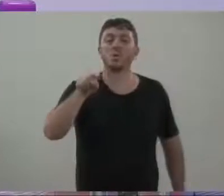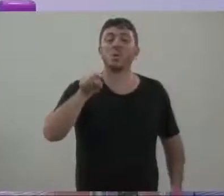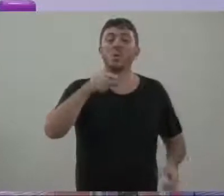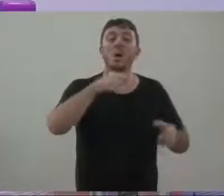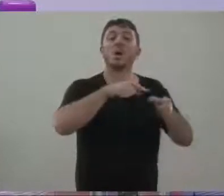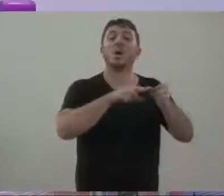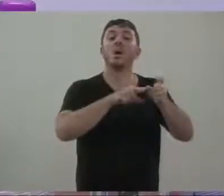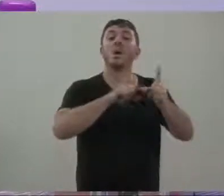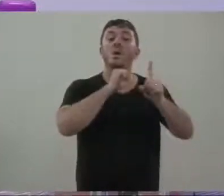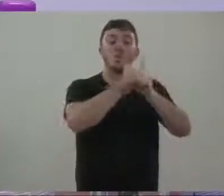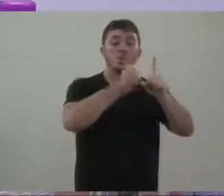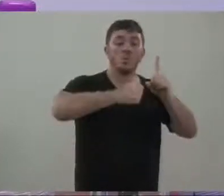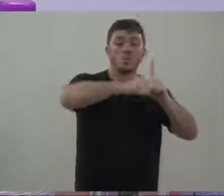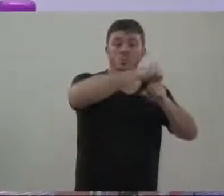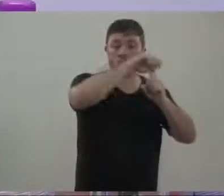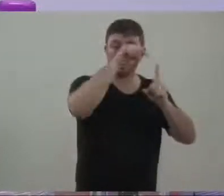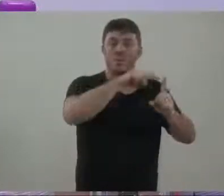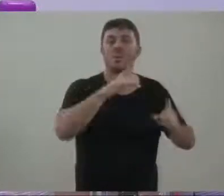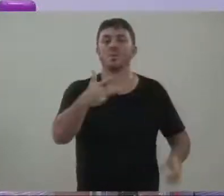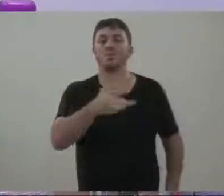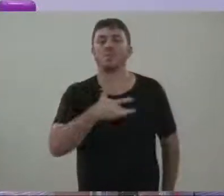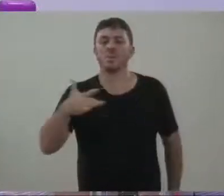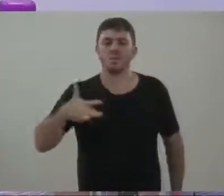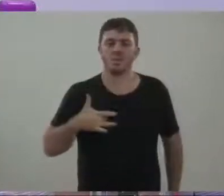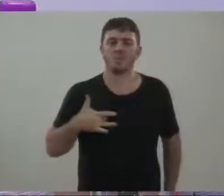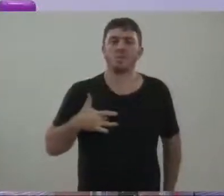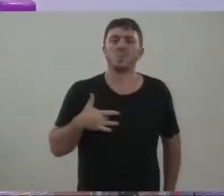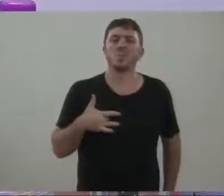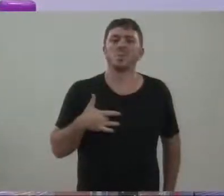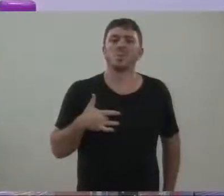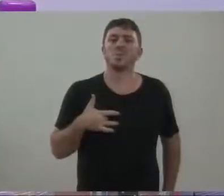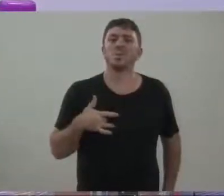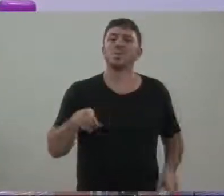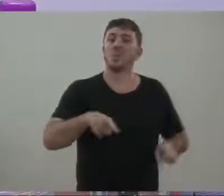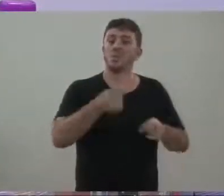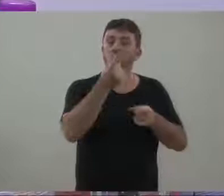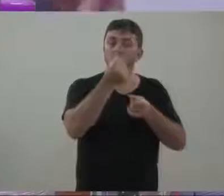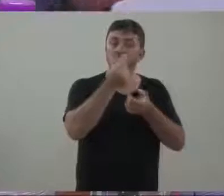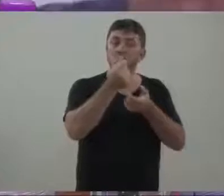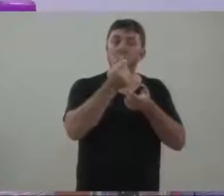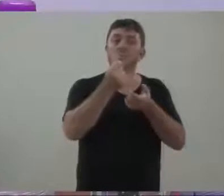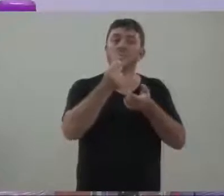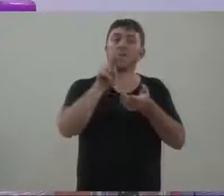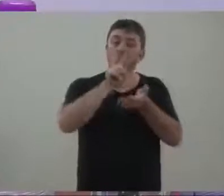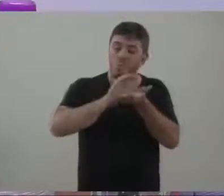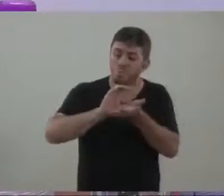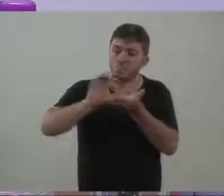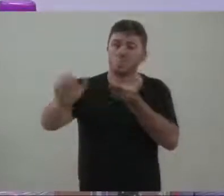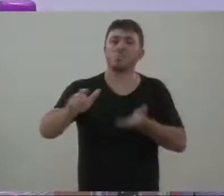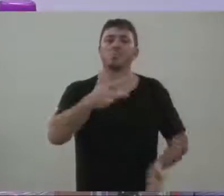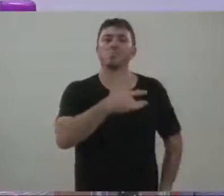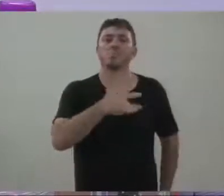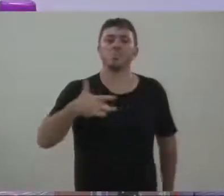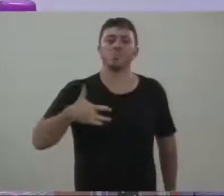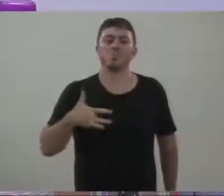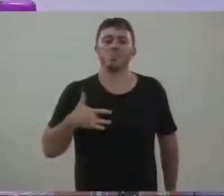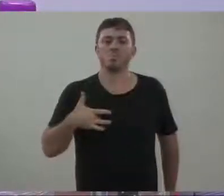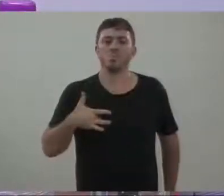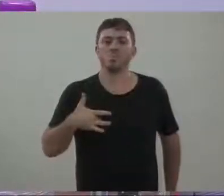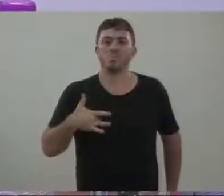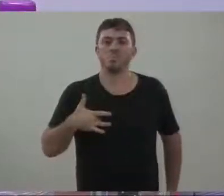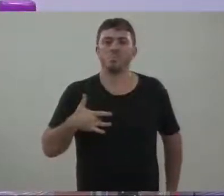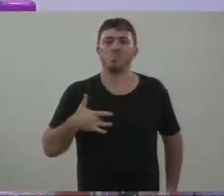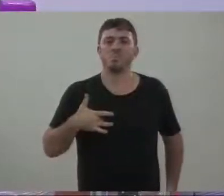E assim, a gente pede para o prefeito que se use esse valor na saúde, dentro da epidemia, até que tudo isso passe, né? A gente não sabemos quando tudo isso vai